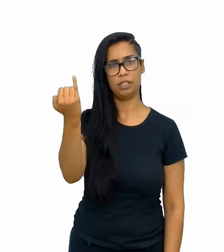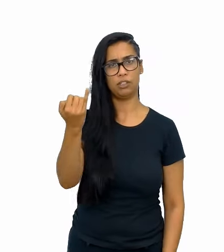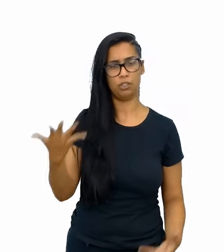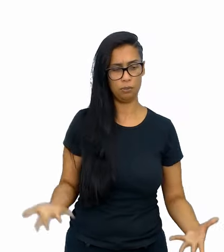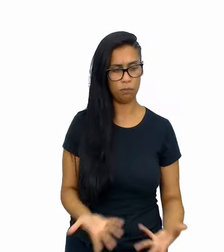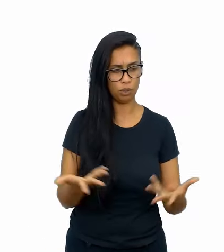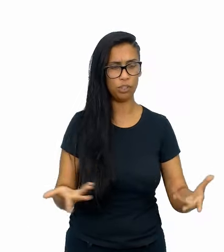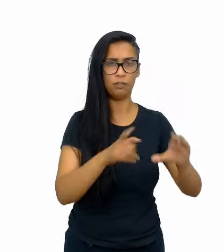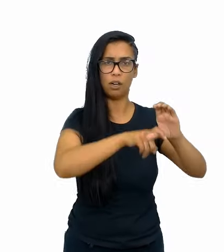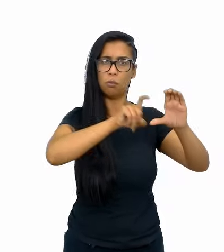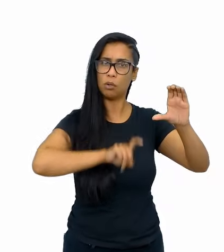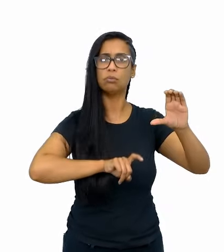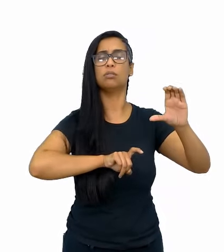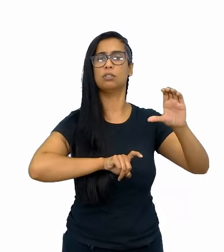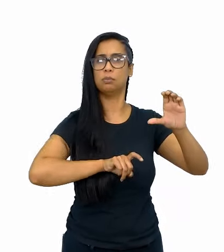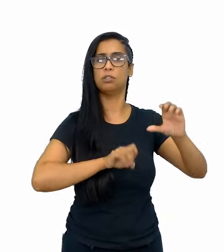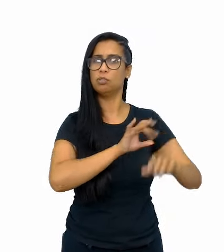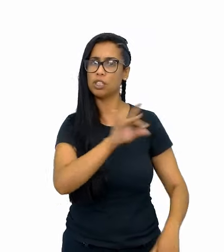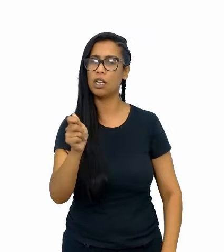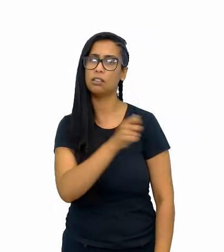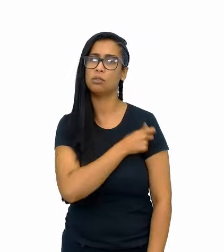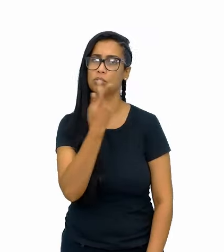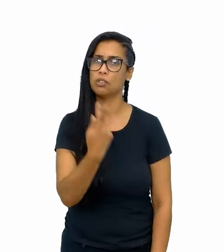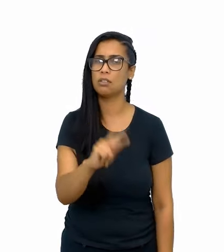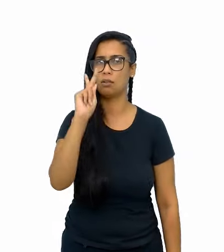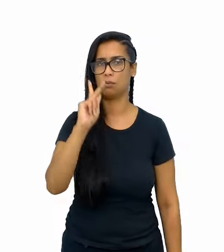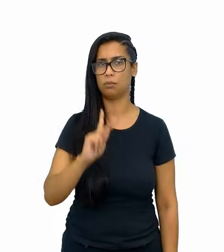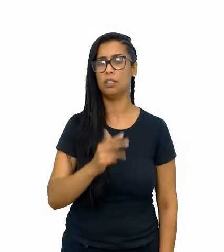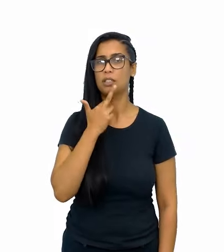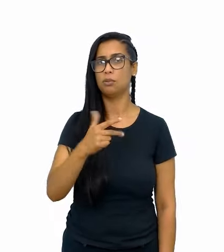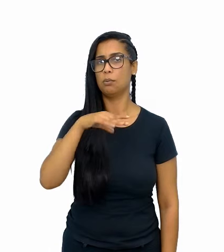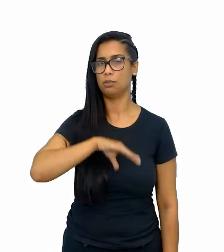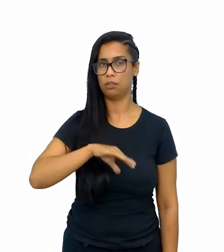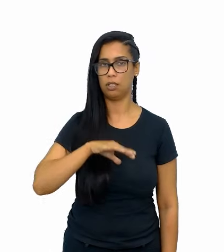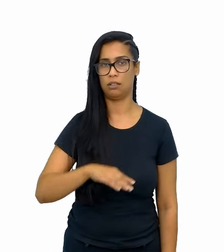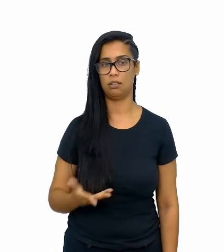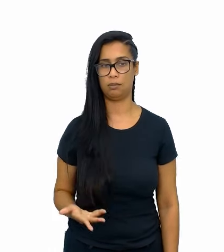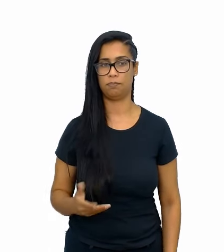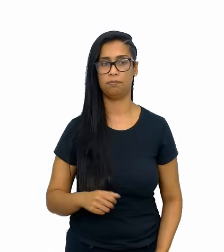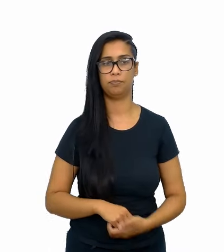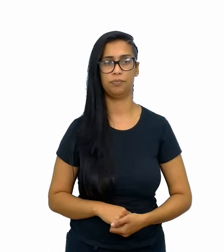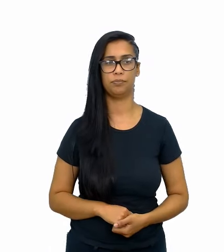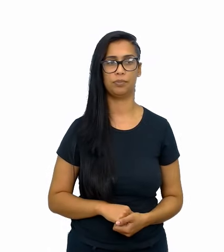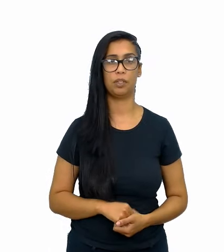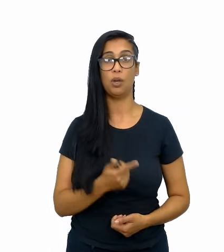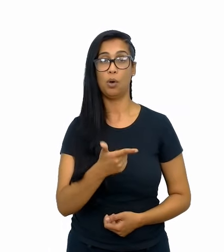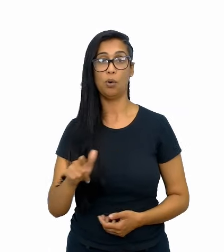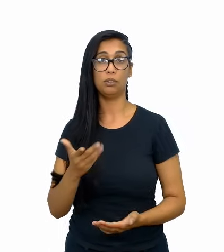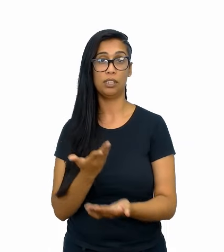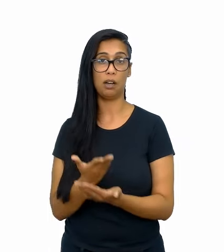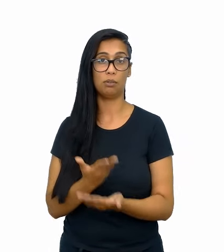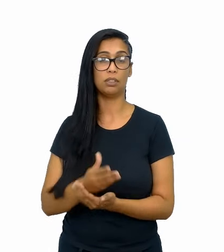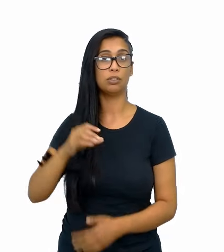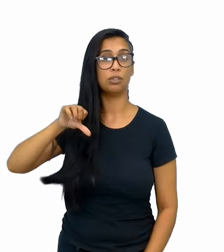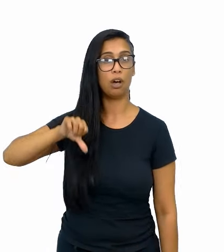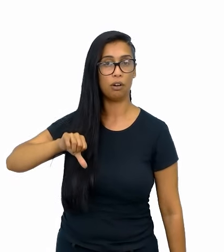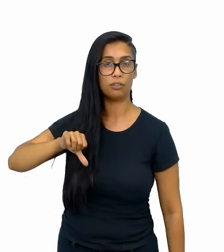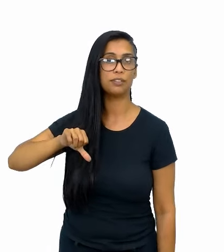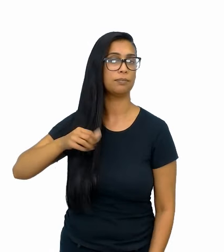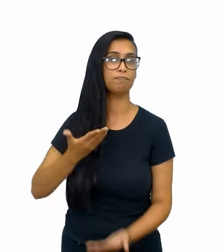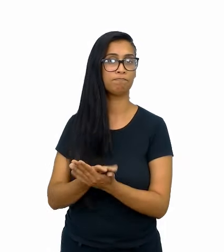estudantes em língua portuguesa. Agora, vamos seguir com a análise de mais uma aula, que é a aula 9.